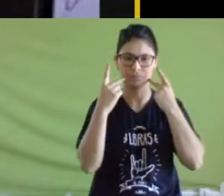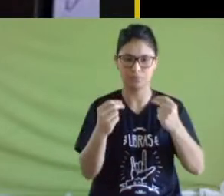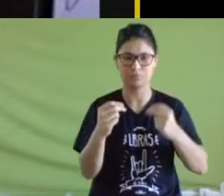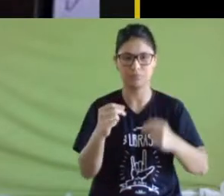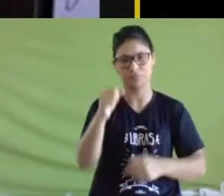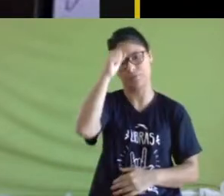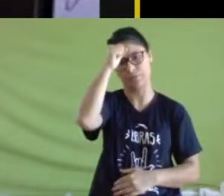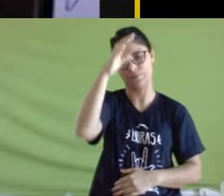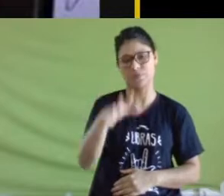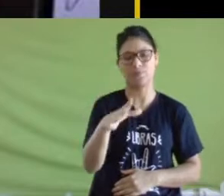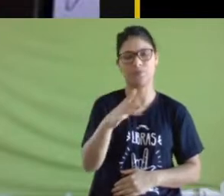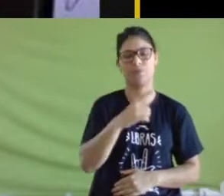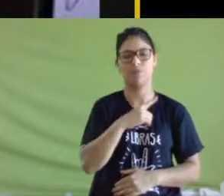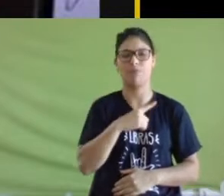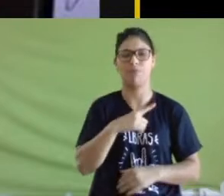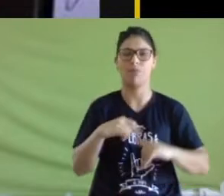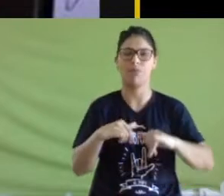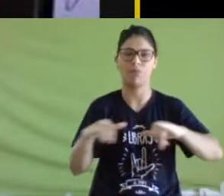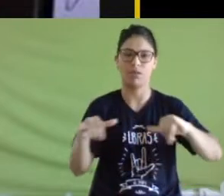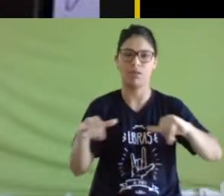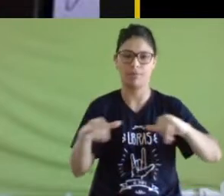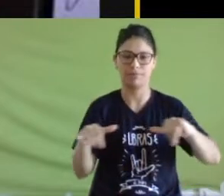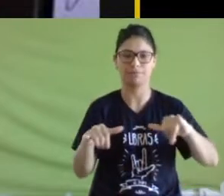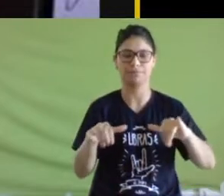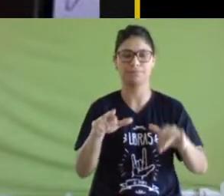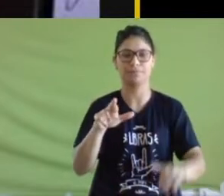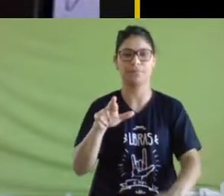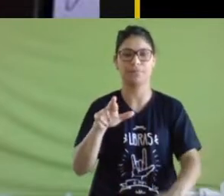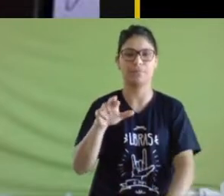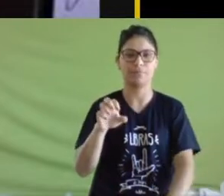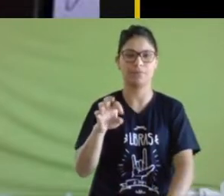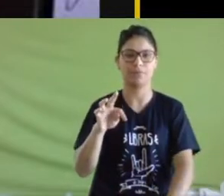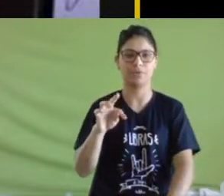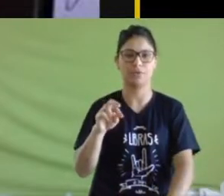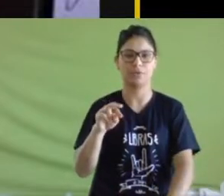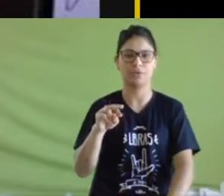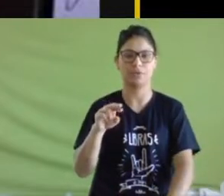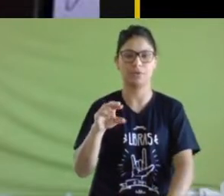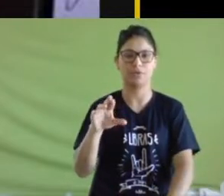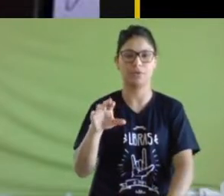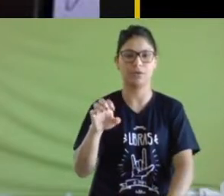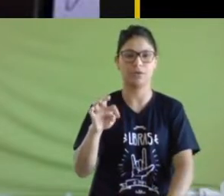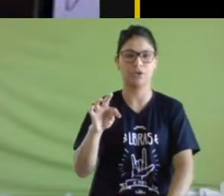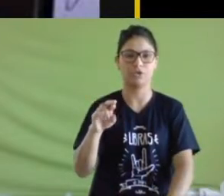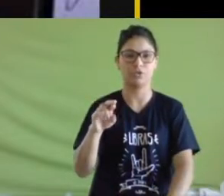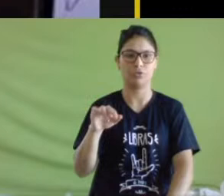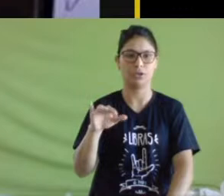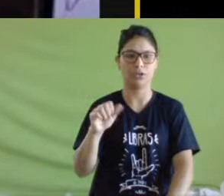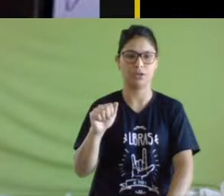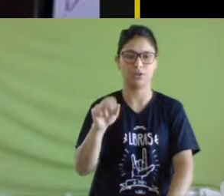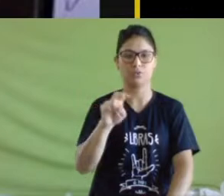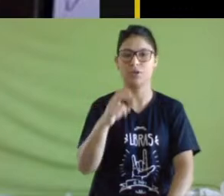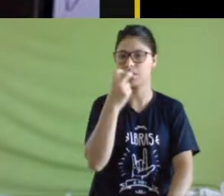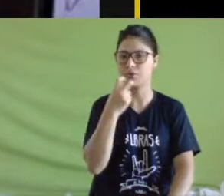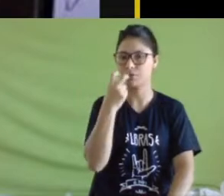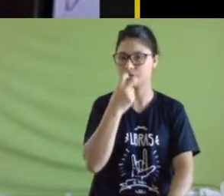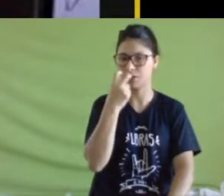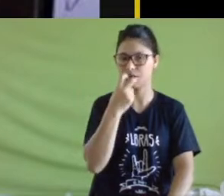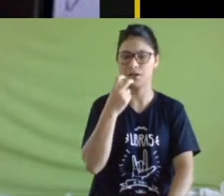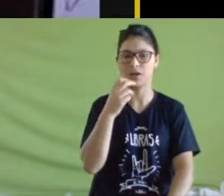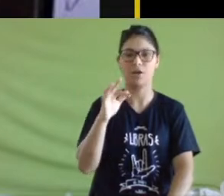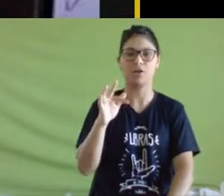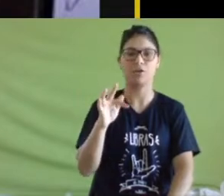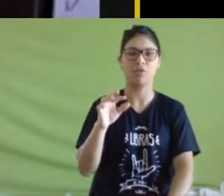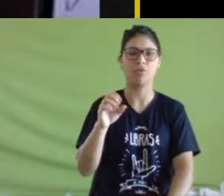Aristóteles tinha publicado na retórica e ao uso da oratória forense romana, aos usos